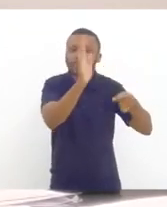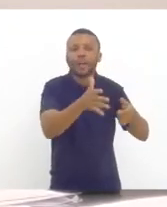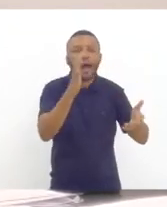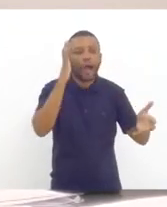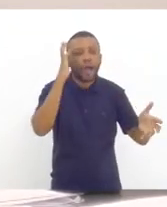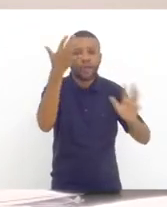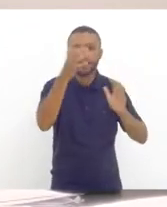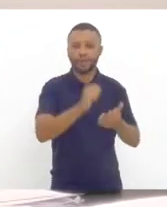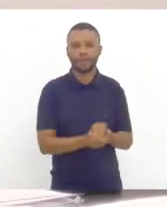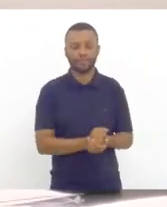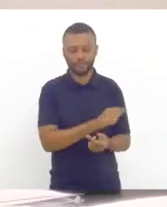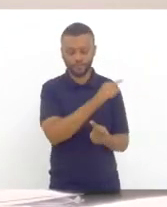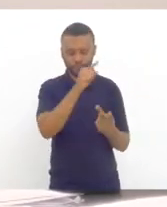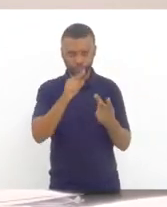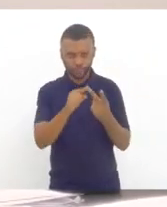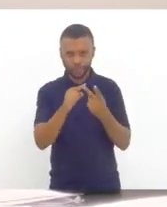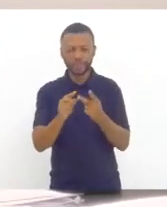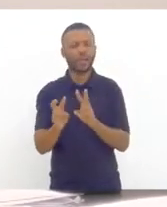questão,